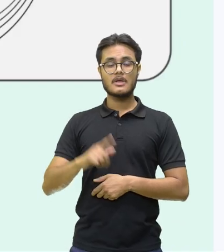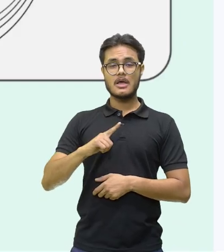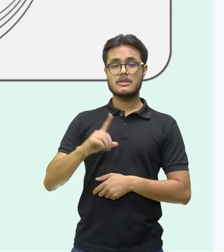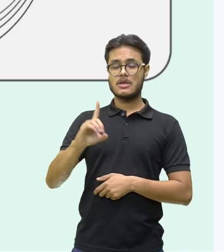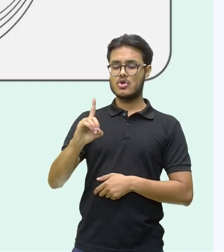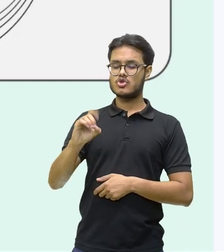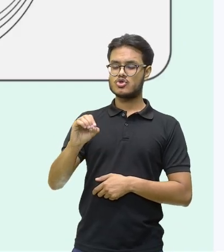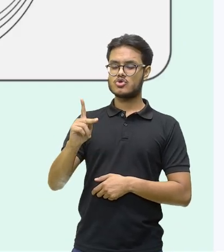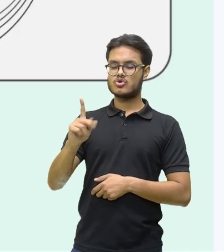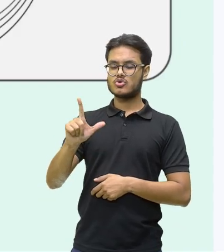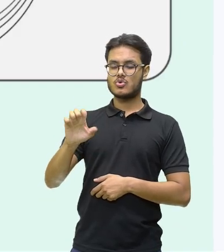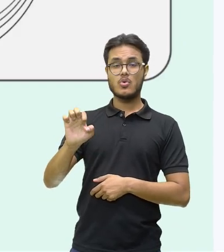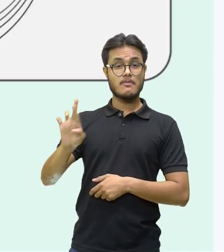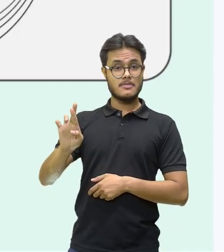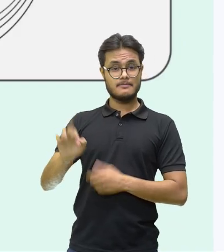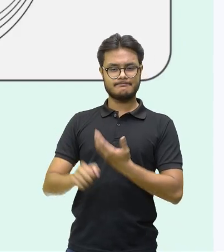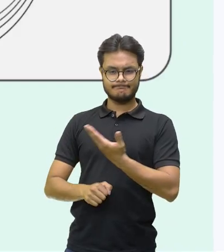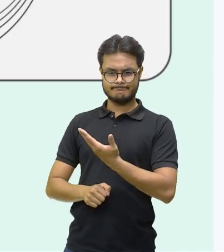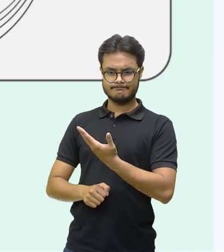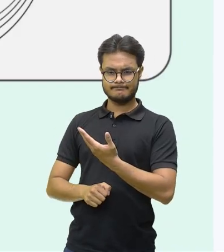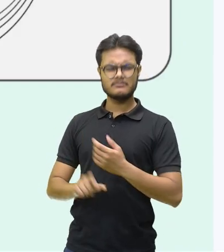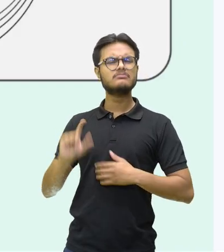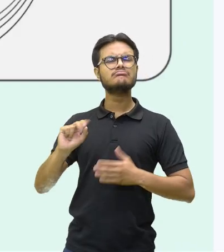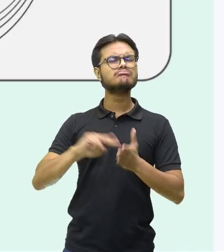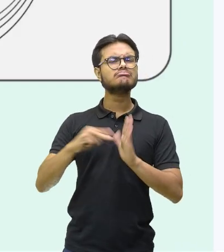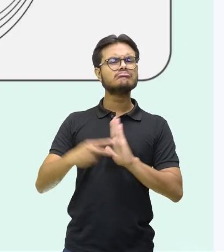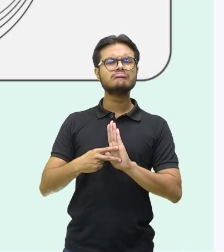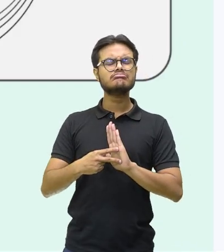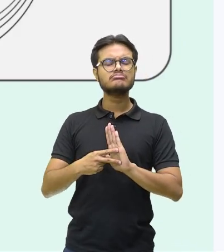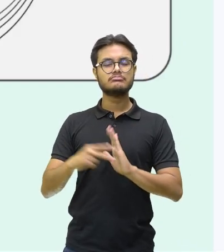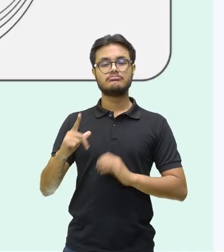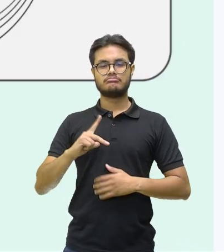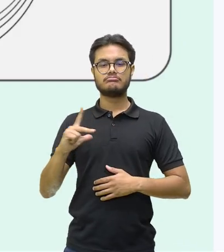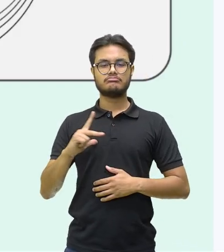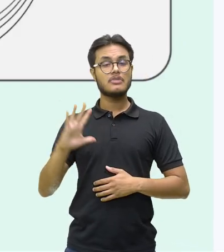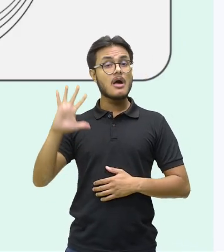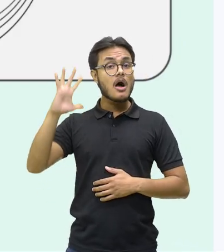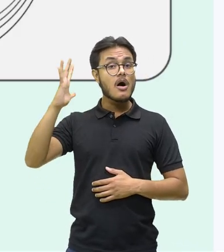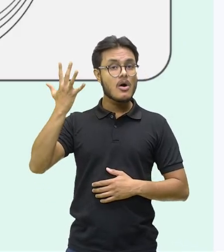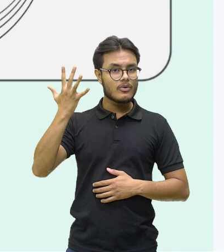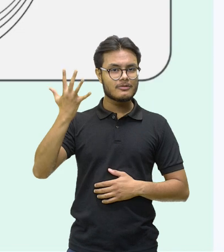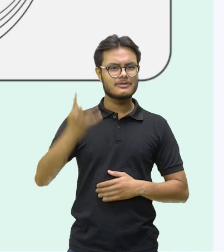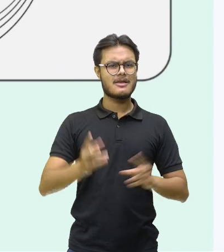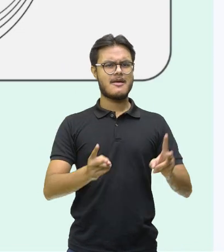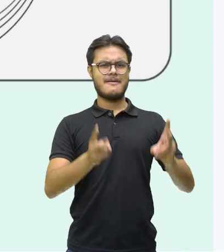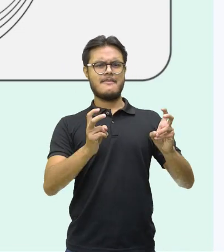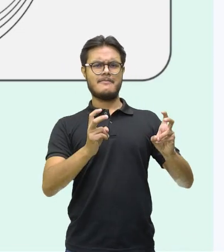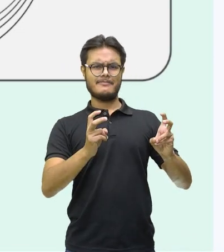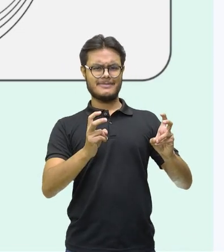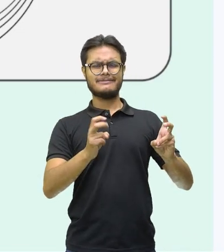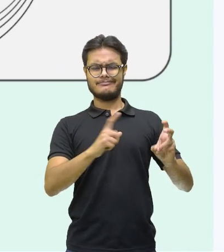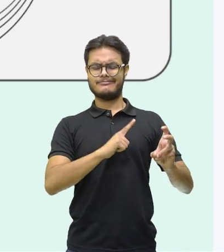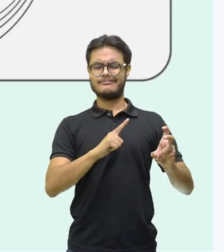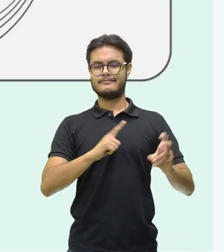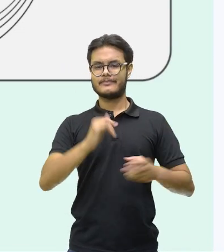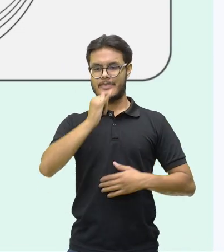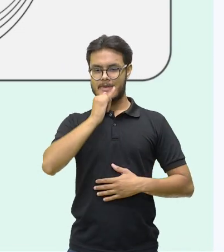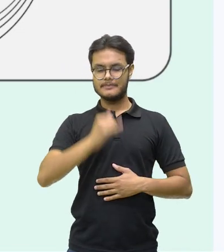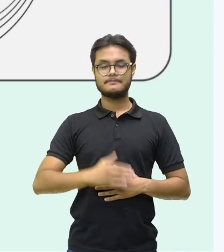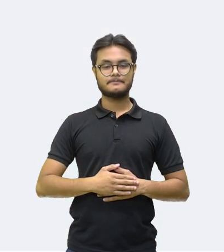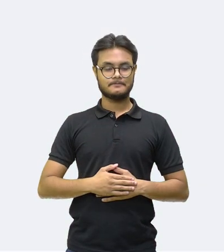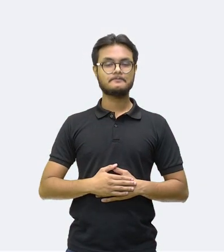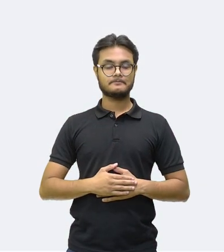por último, o efeito Doppler. O que é o efeito Doppler? Nada mais é que um fenômeno associado à percepção da onda emitida.